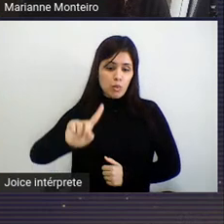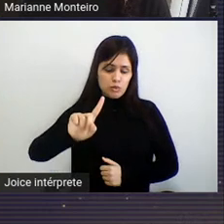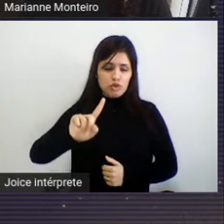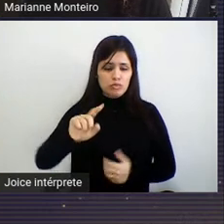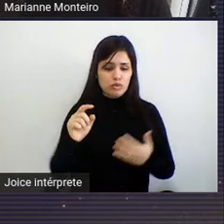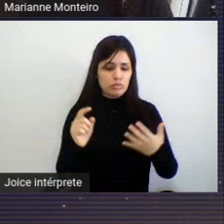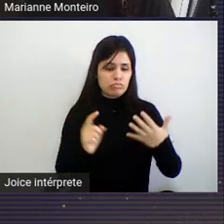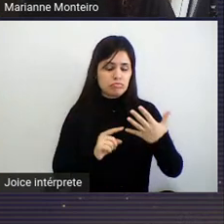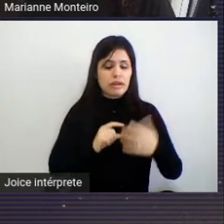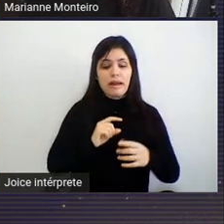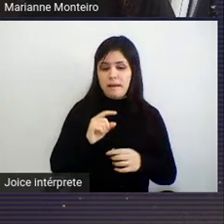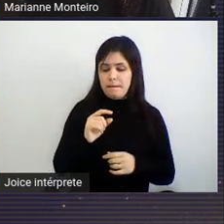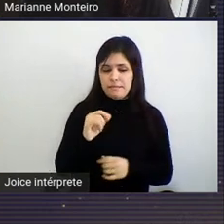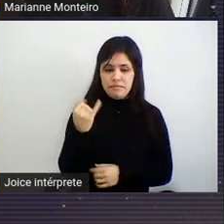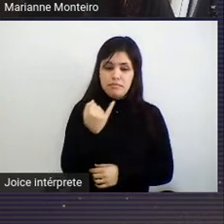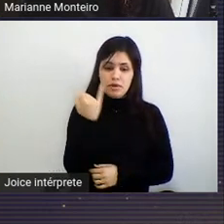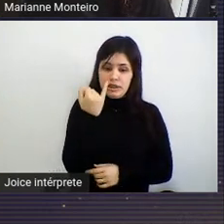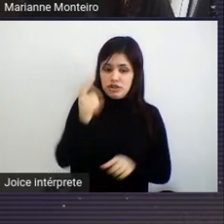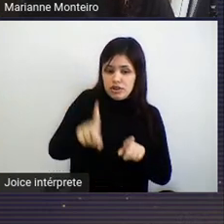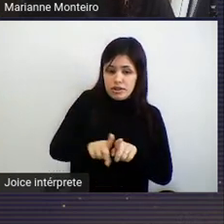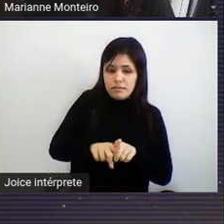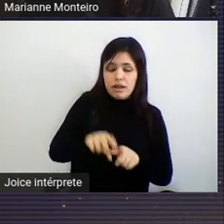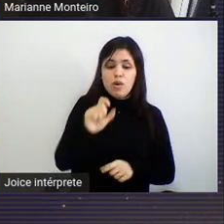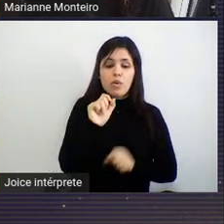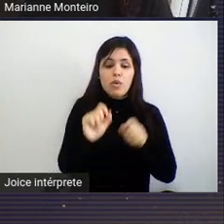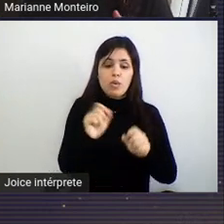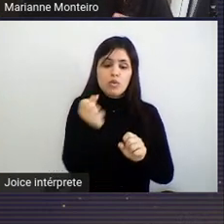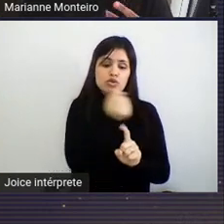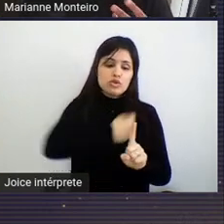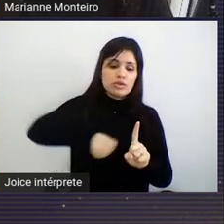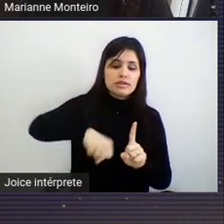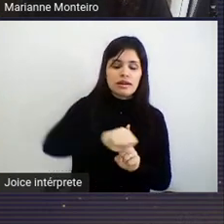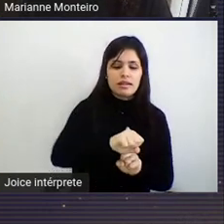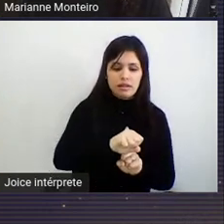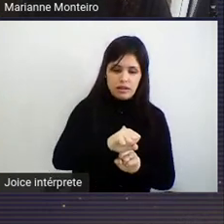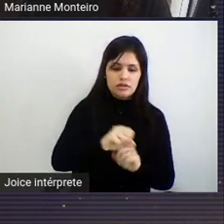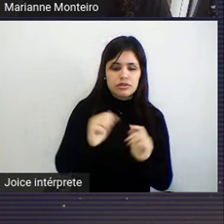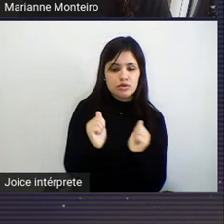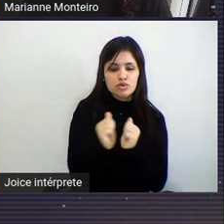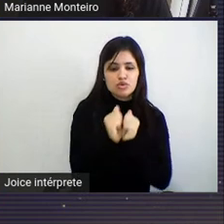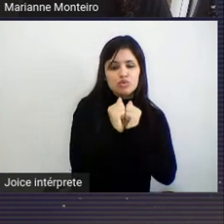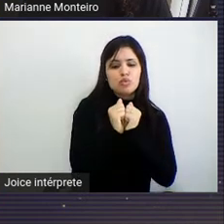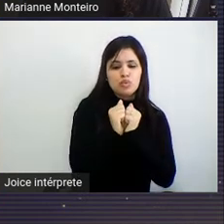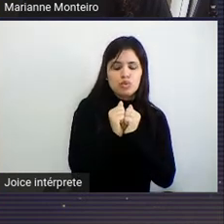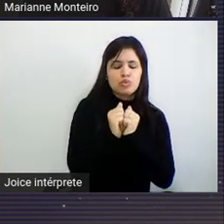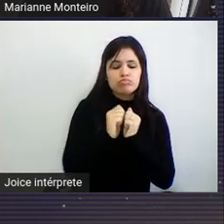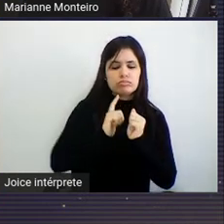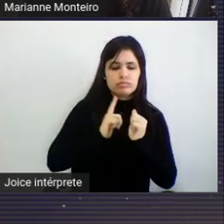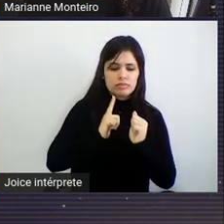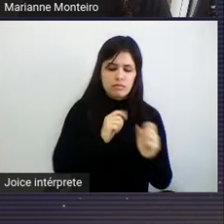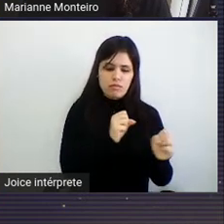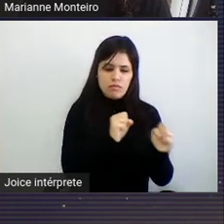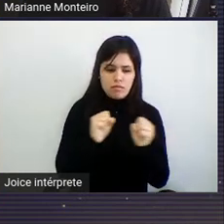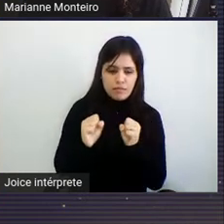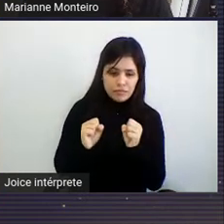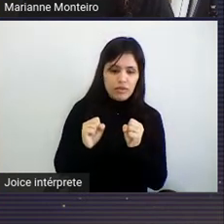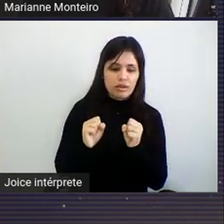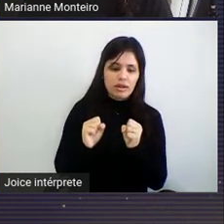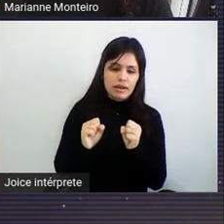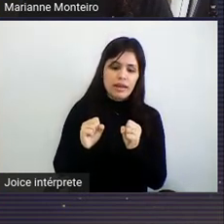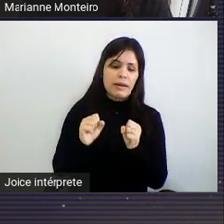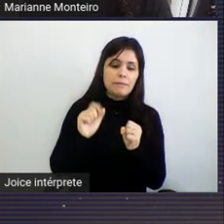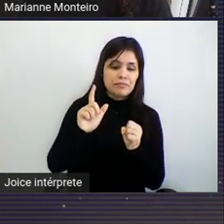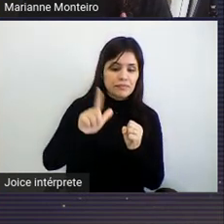essa questão de sociedade. Então, junto do poder, né, que esses novos modelos